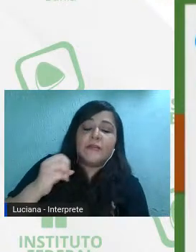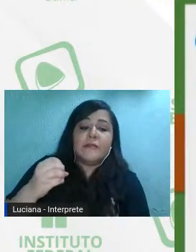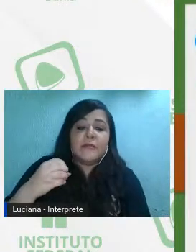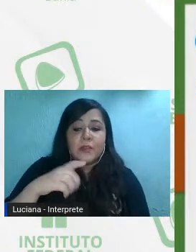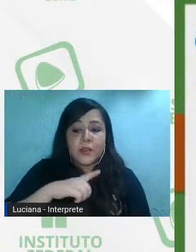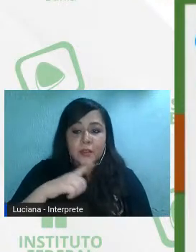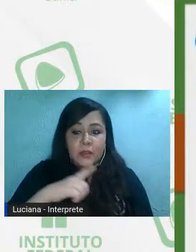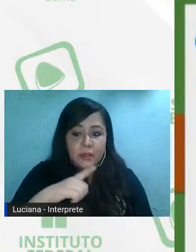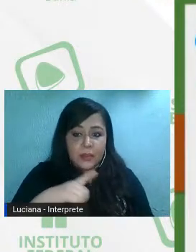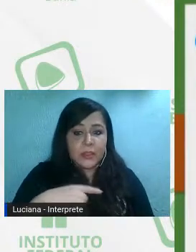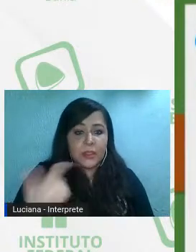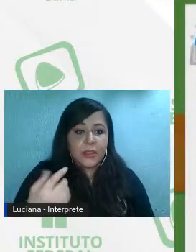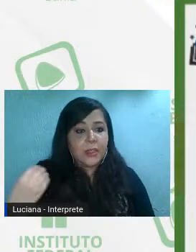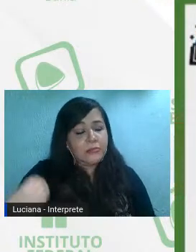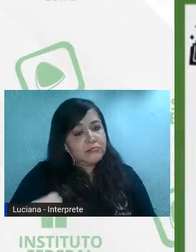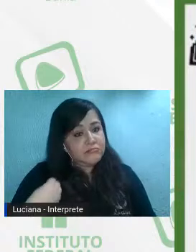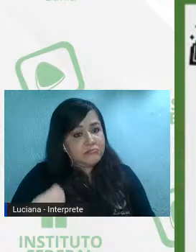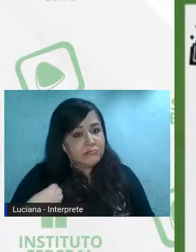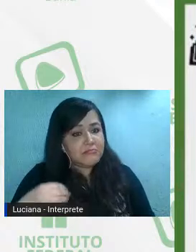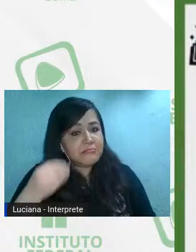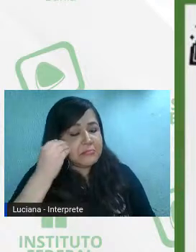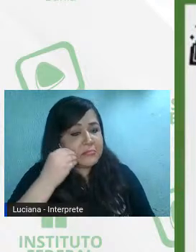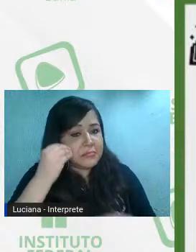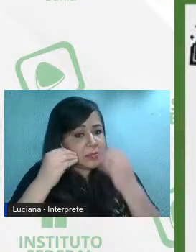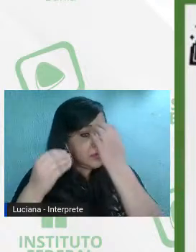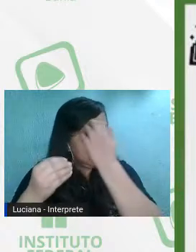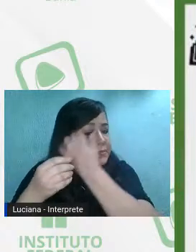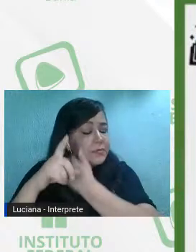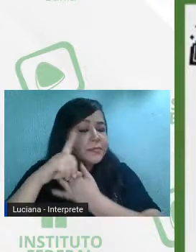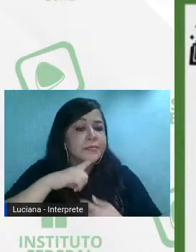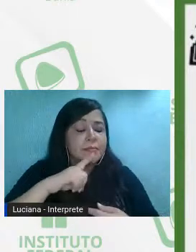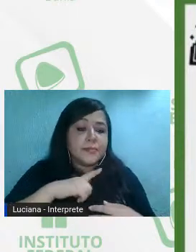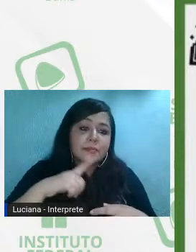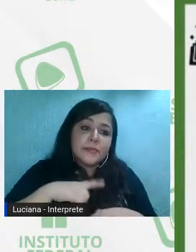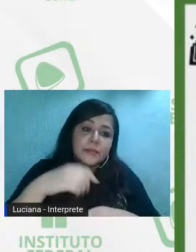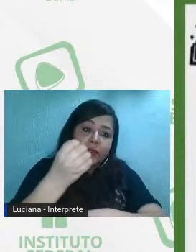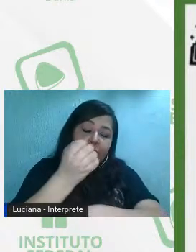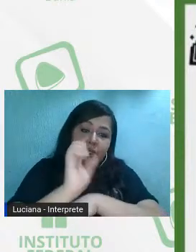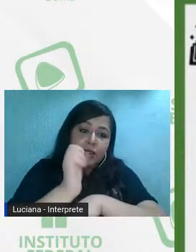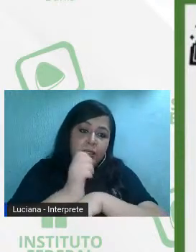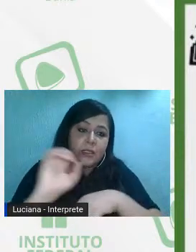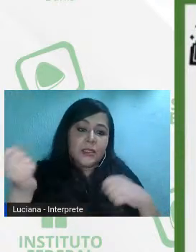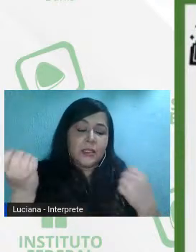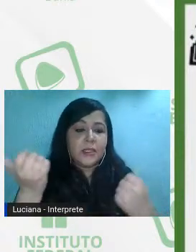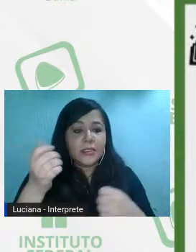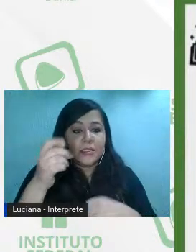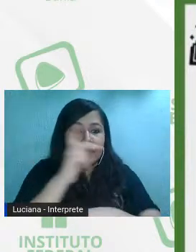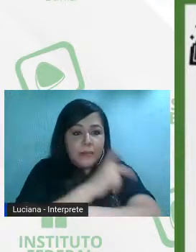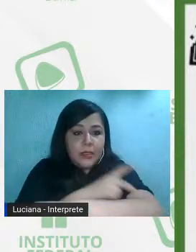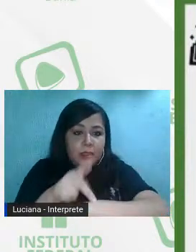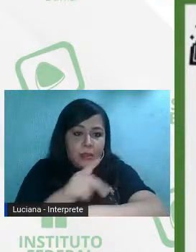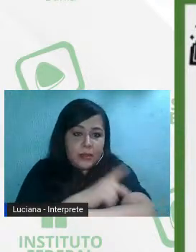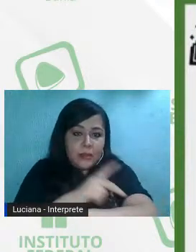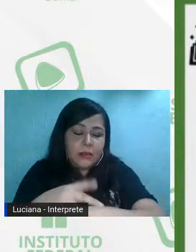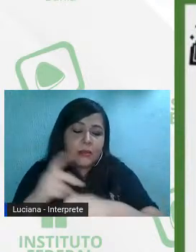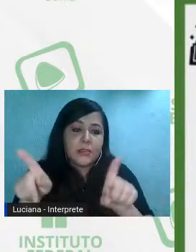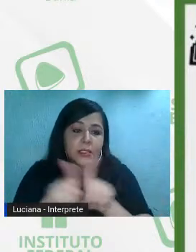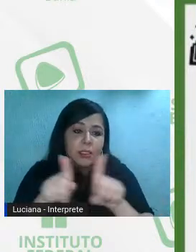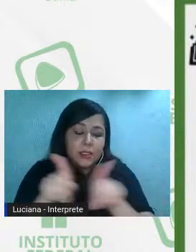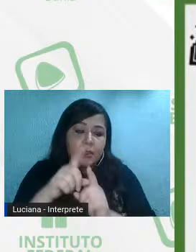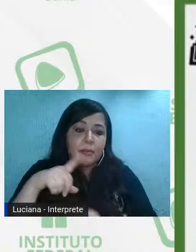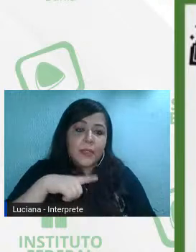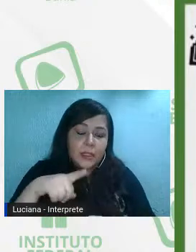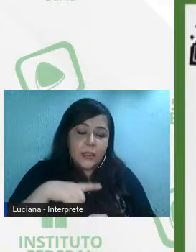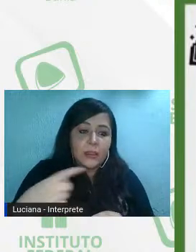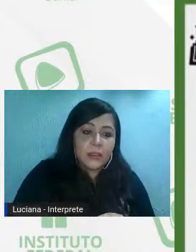primeiro módulo de residência pedagógica. A gente dividiu do cenário da iniciação para a gente falar um pouquinho desse cenário que a gente foi inserido na residência pedagógica,